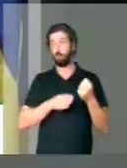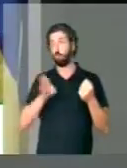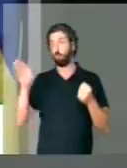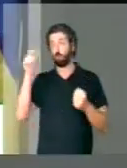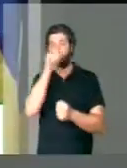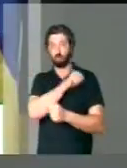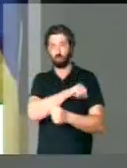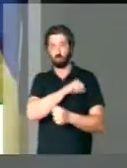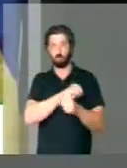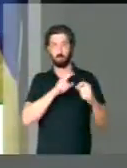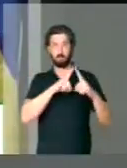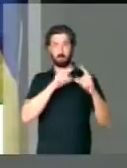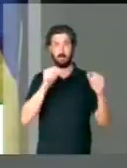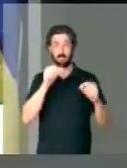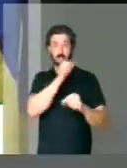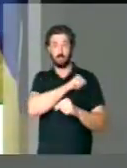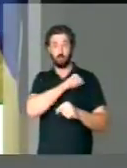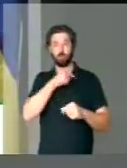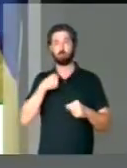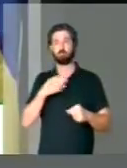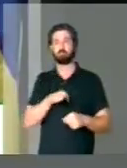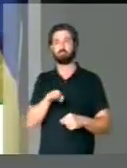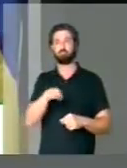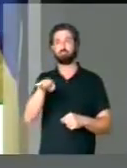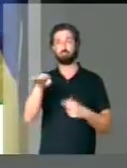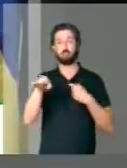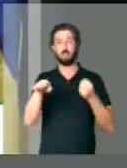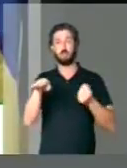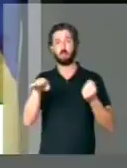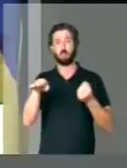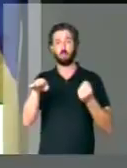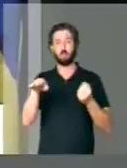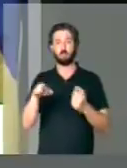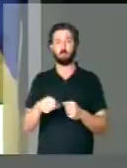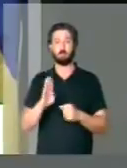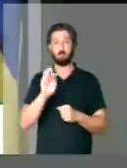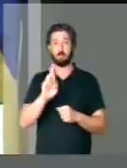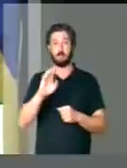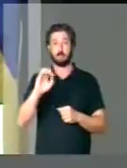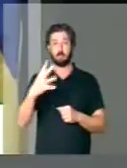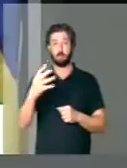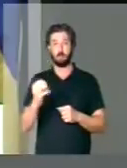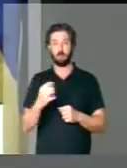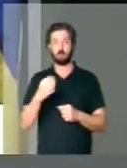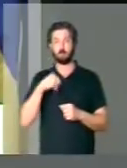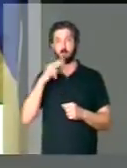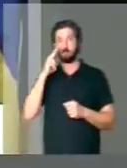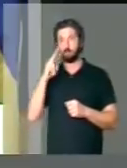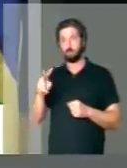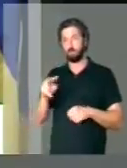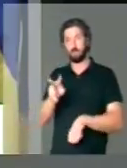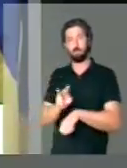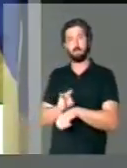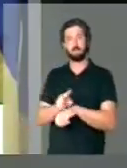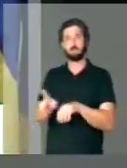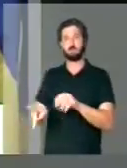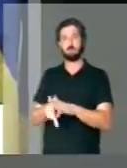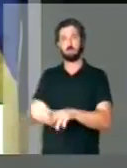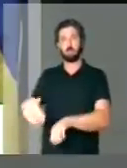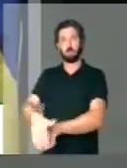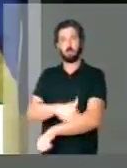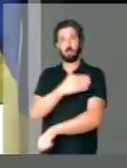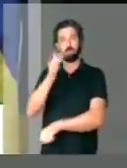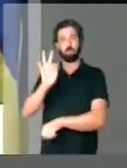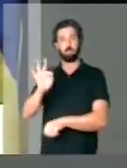Rio de Janeiro, de Brasília para o Rio de Janeiro pela BR-040, e vi o estado de conservação daquela